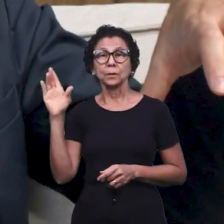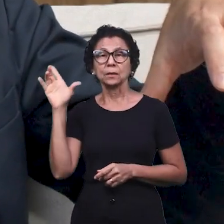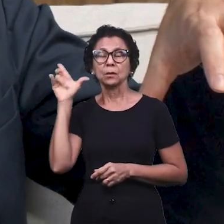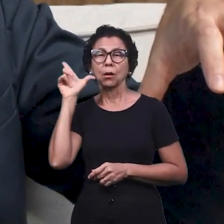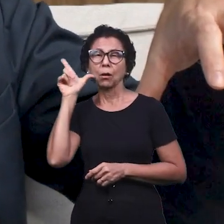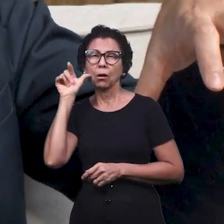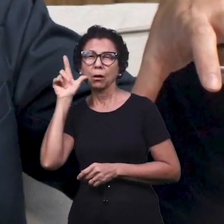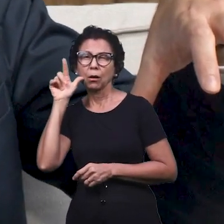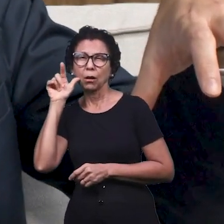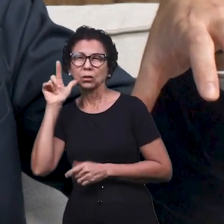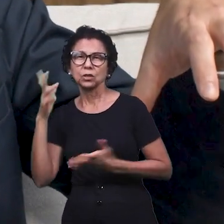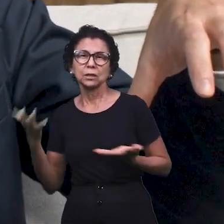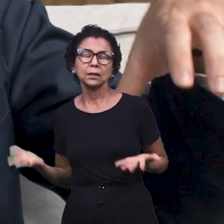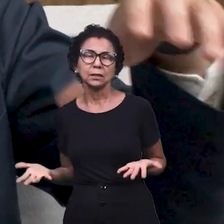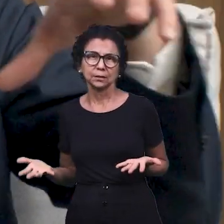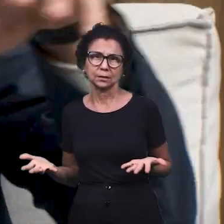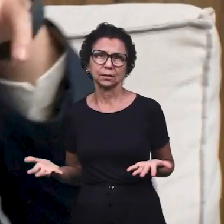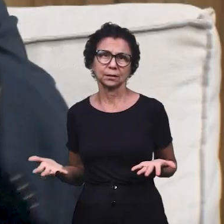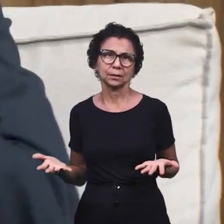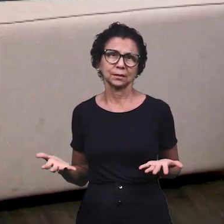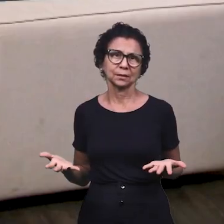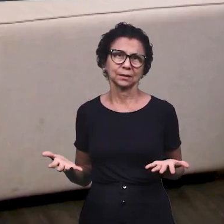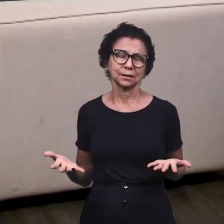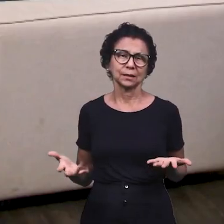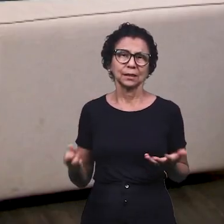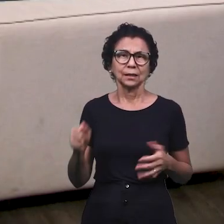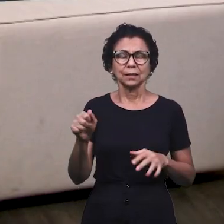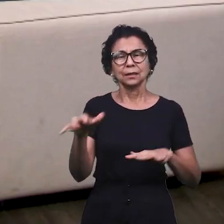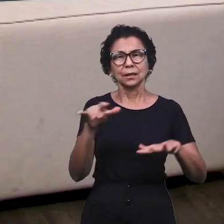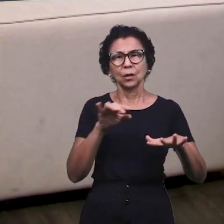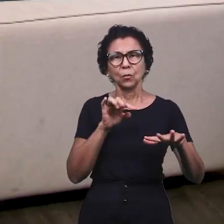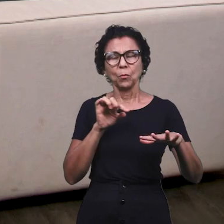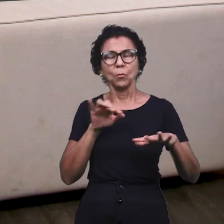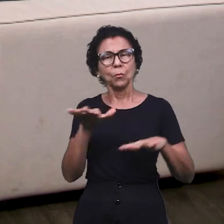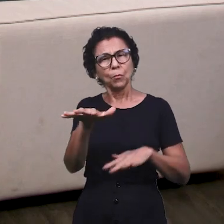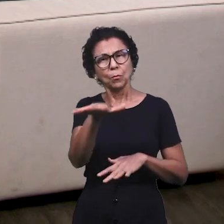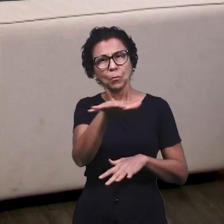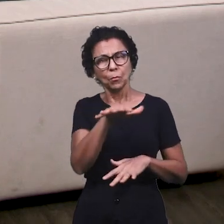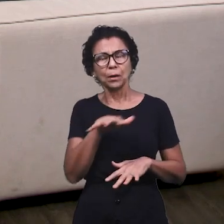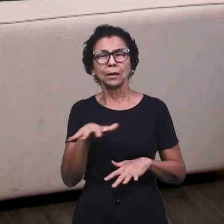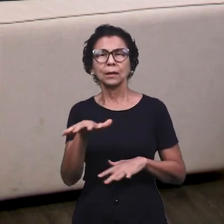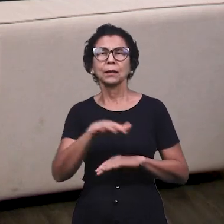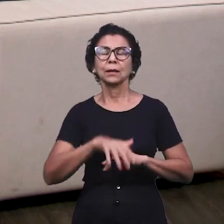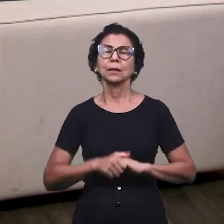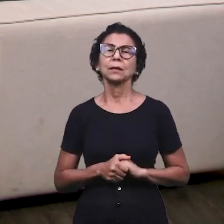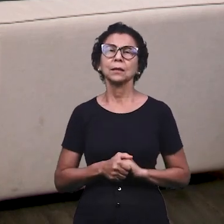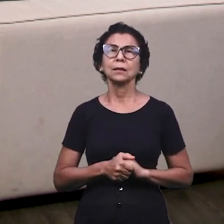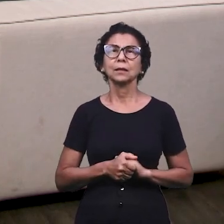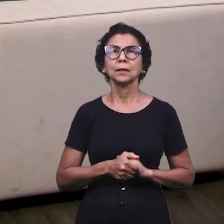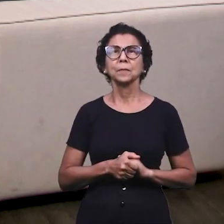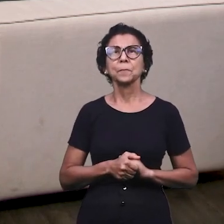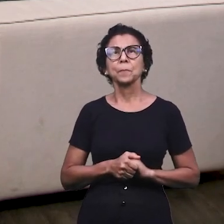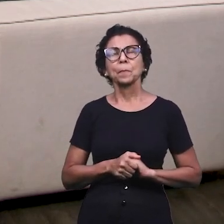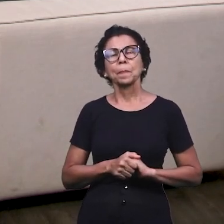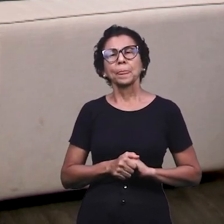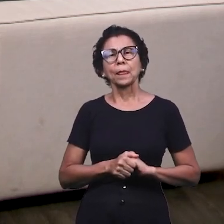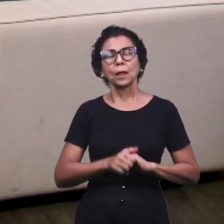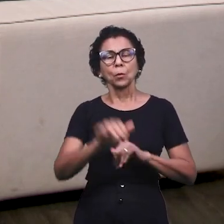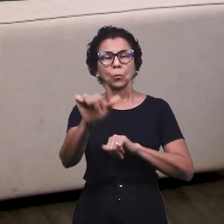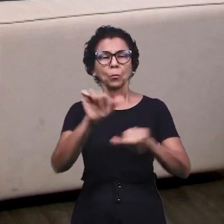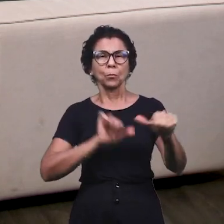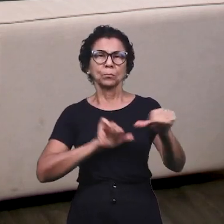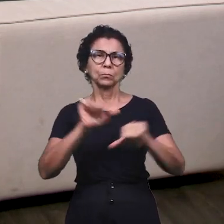direto para... A troca de cadeiras, então, seria nessa cadeia, essa troca essa mudança. na cadeia de comercialização, está tendo uma troca